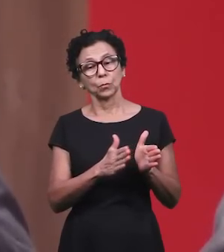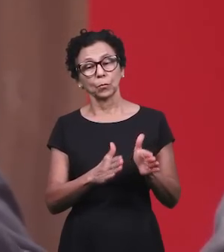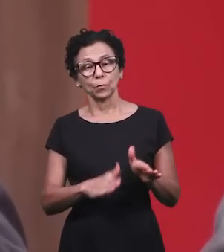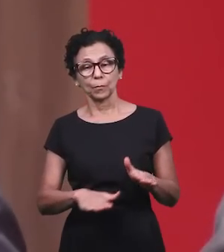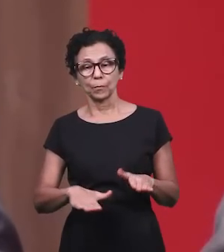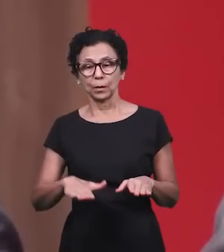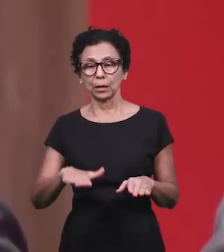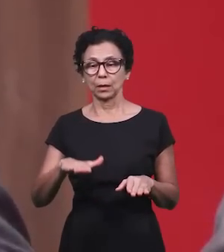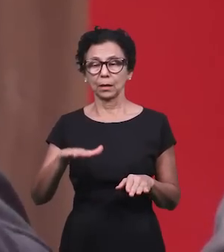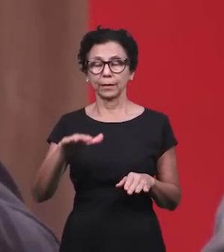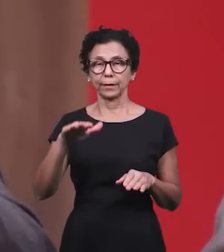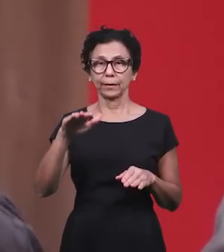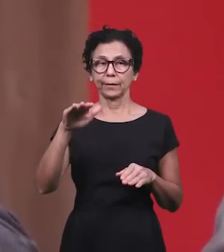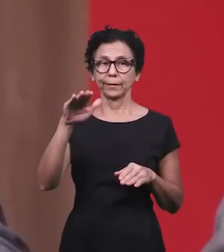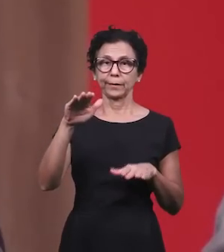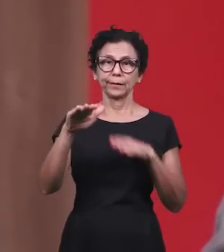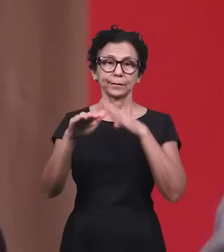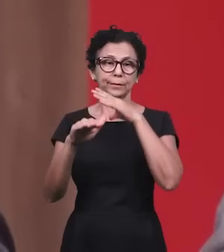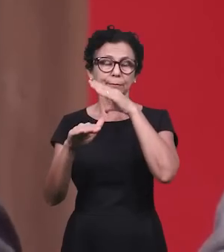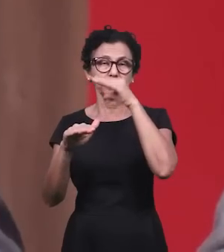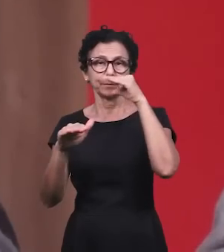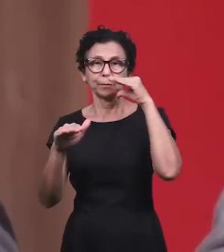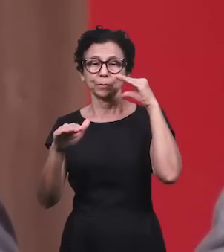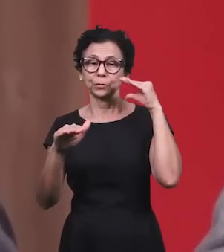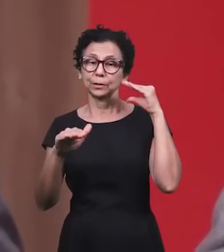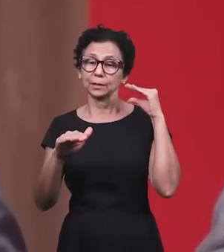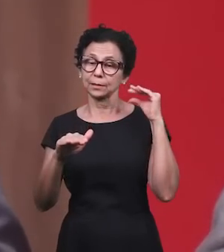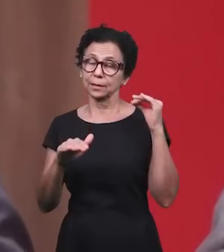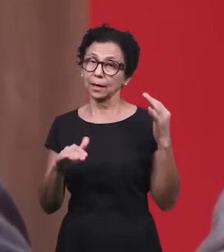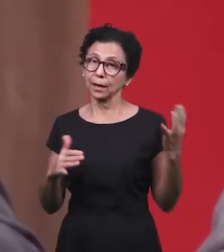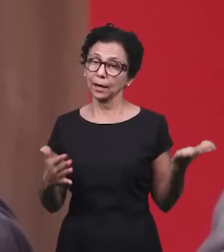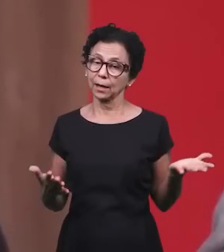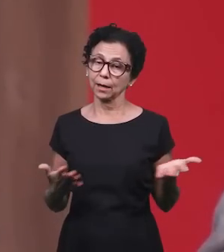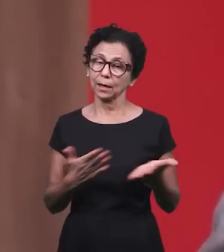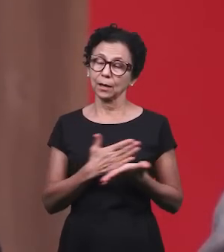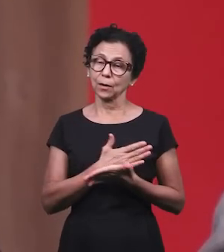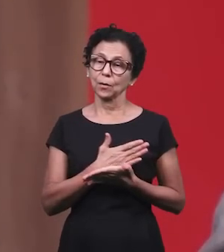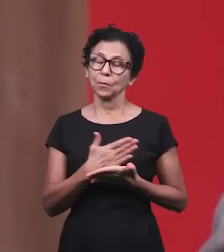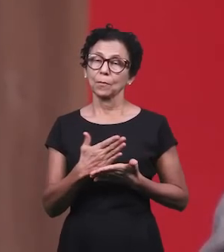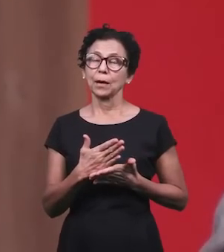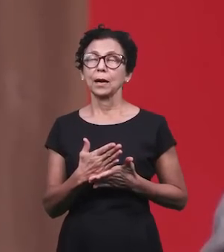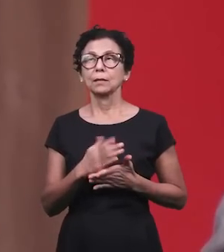os planos, os projetos, né, vida sentimental, vida